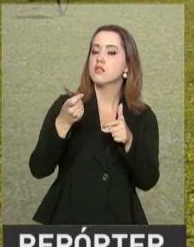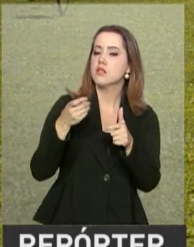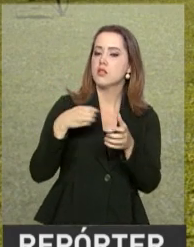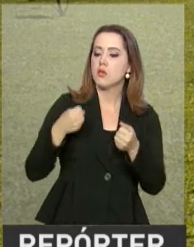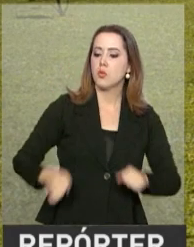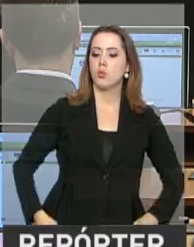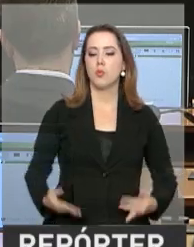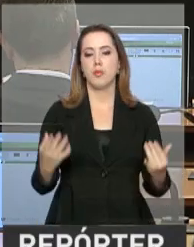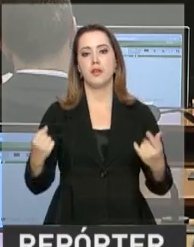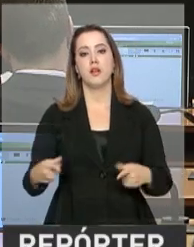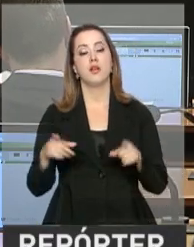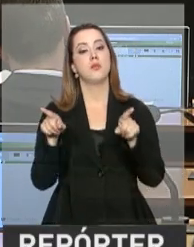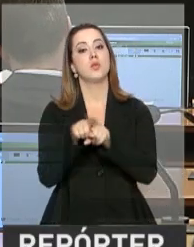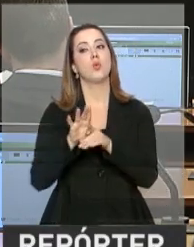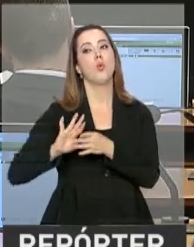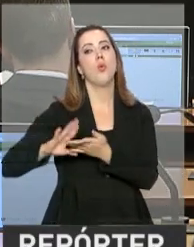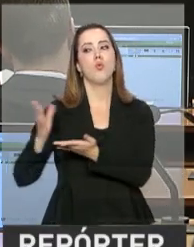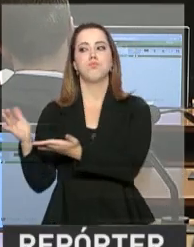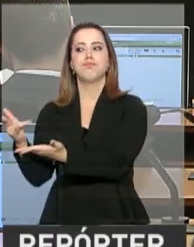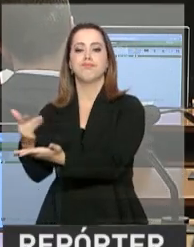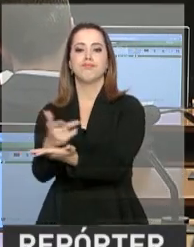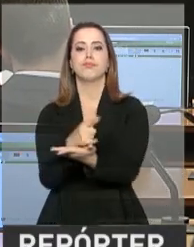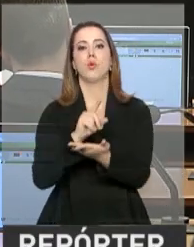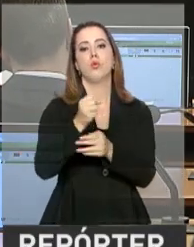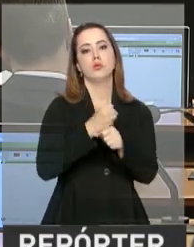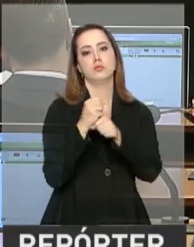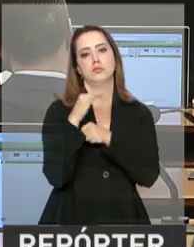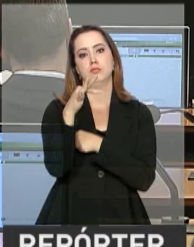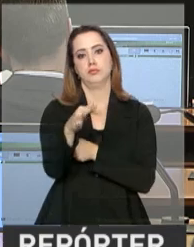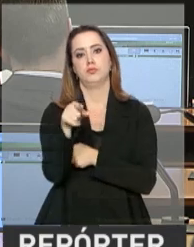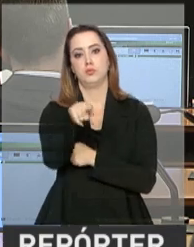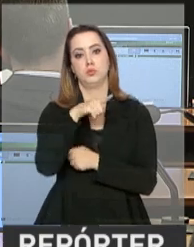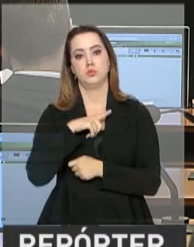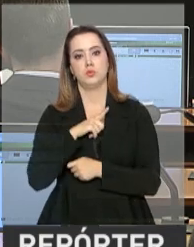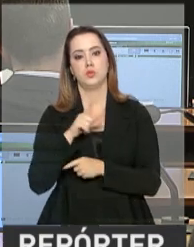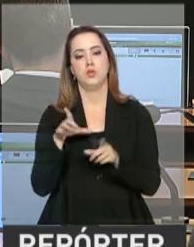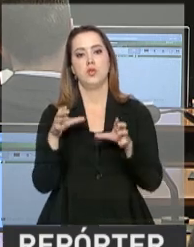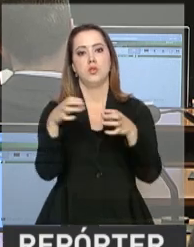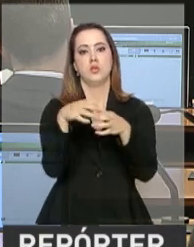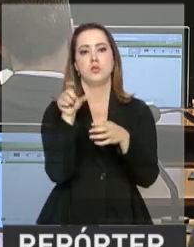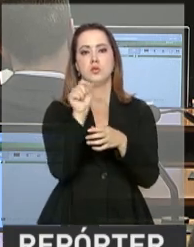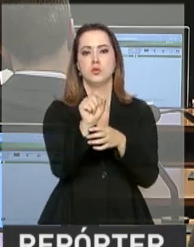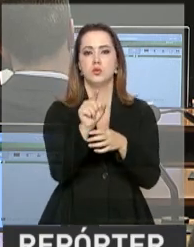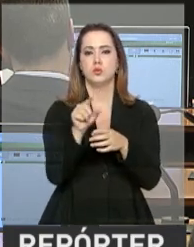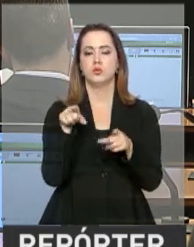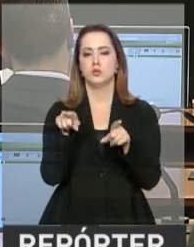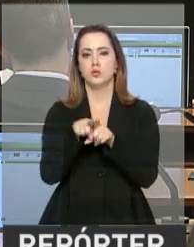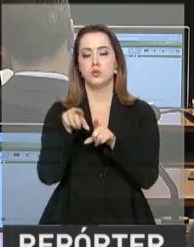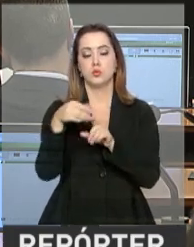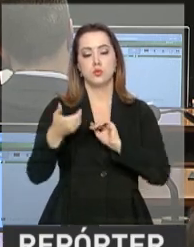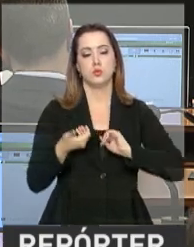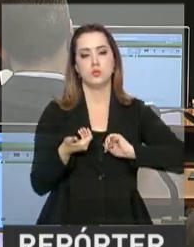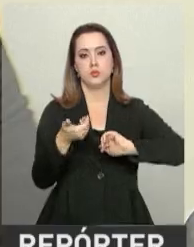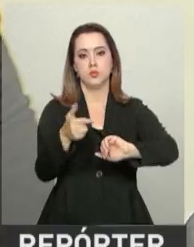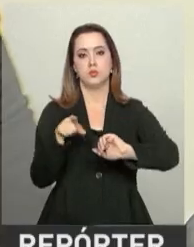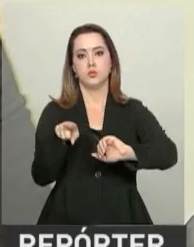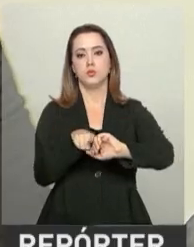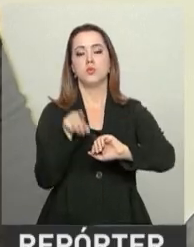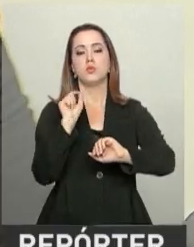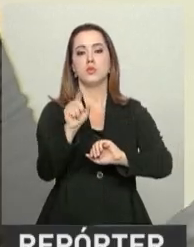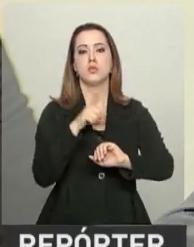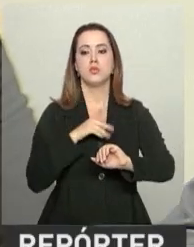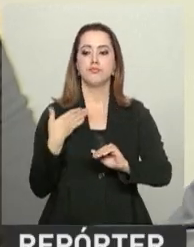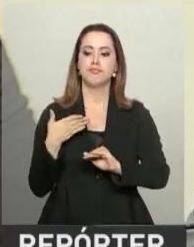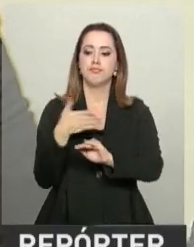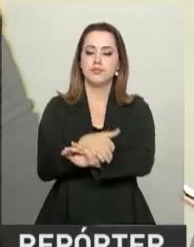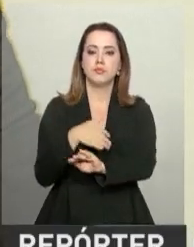para o próximo ano. A audiência na Comissão Mista de Planos, Orçamentos Públicos e Fiscalização da Câmara dos Deputados contou